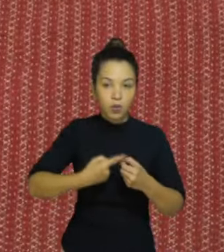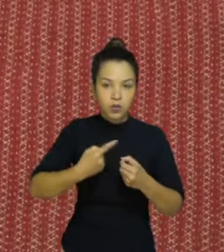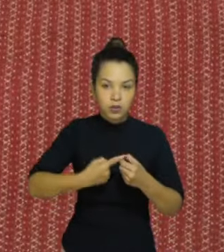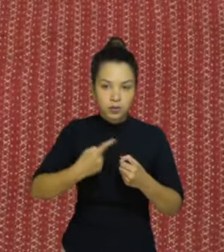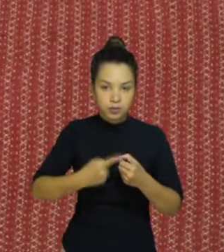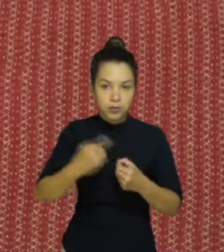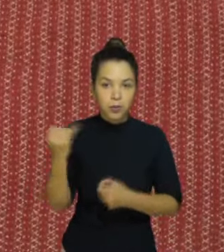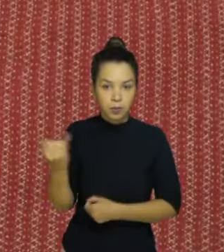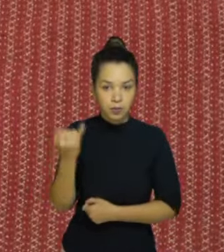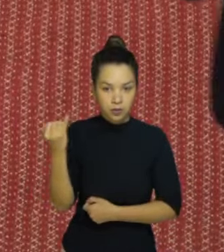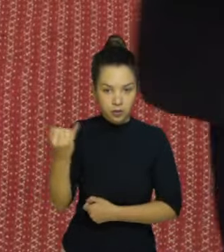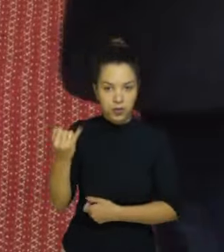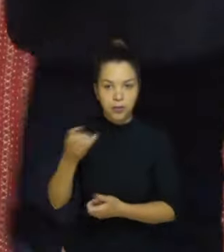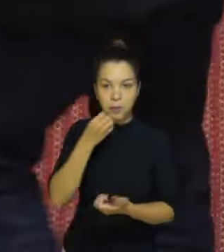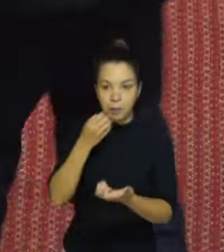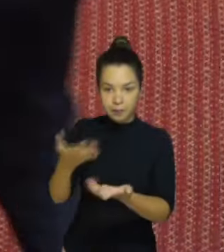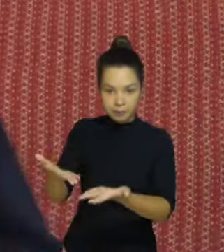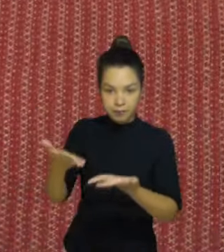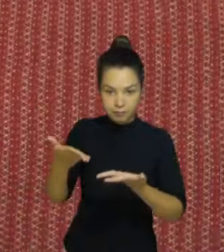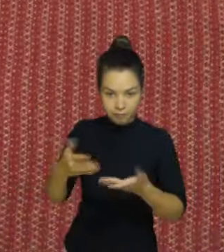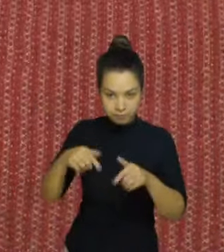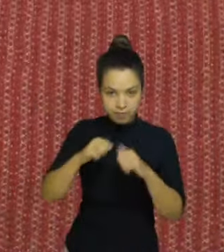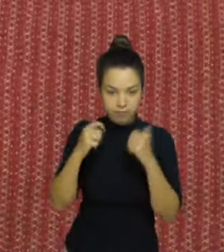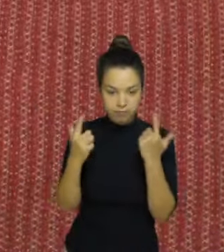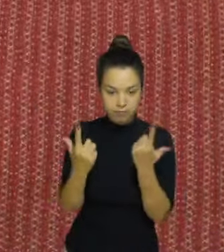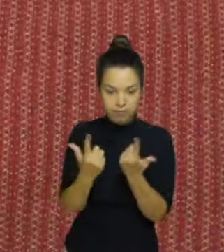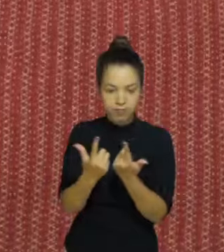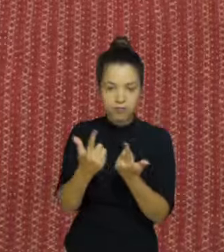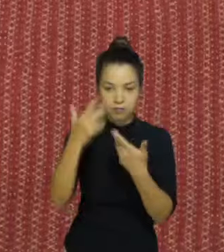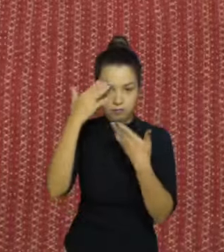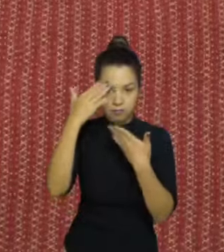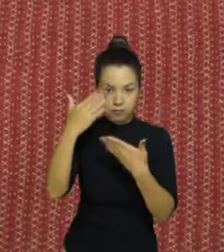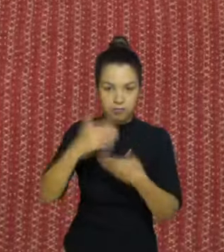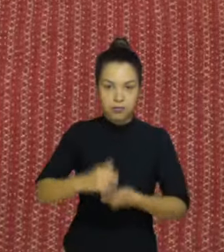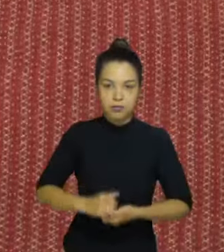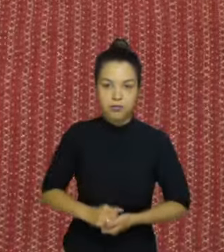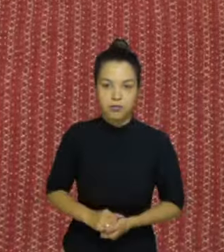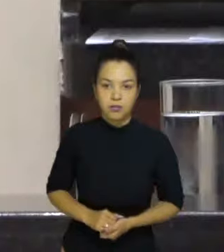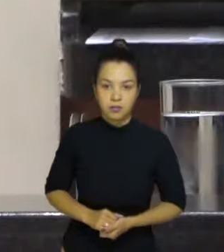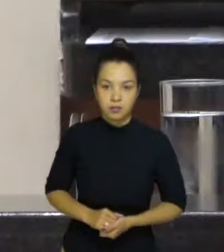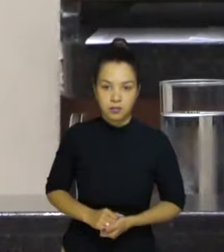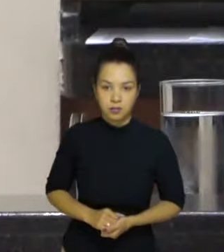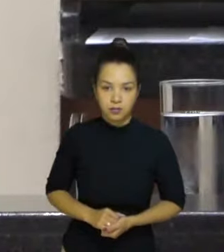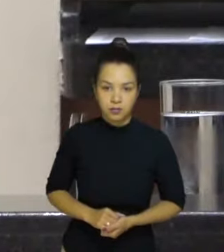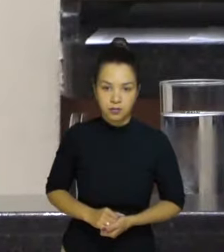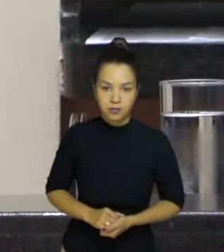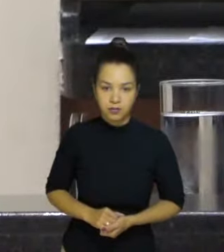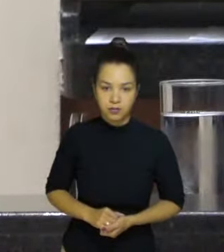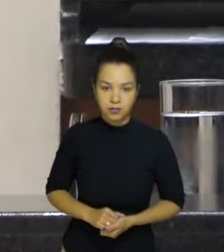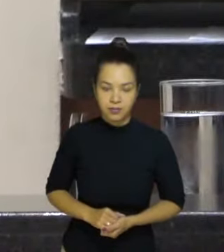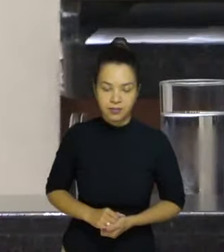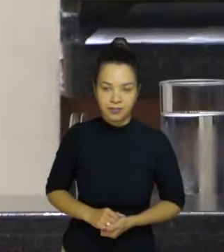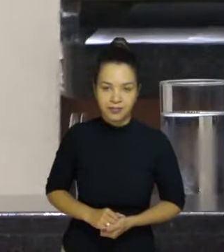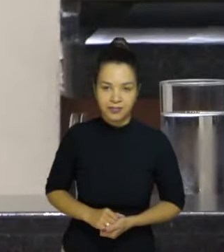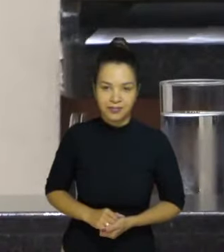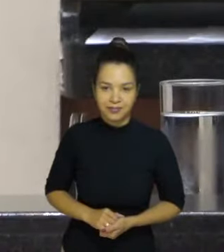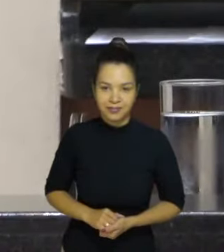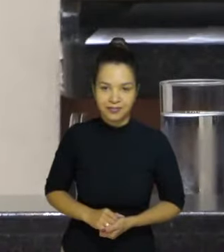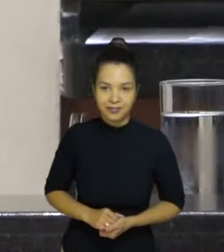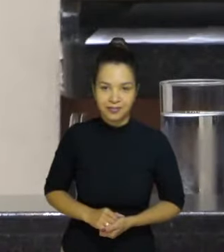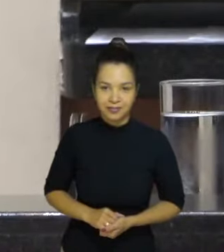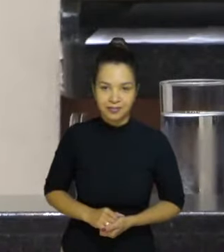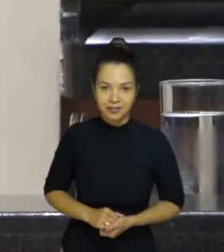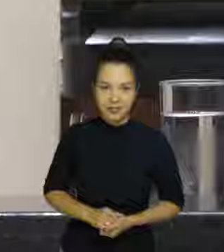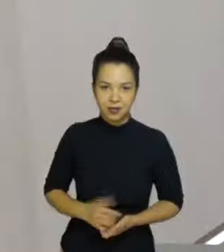importante. Seja bem-vinda a essa casa, Adriana, e todas as suas amigas aí. Obrigado, presidente. Ok, boas-vindas. Agora sim, com a palavra, deputado